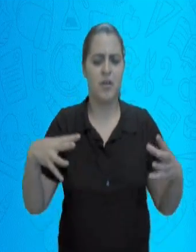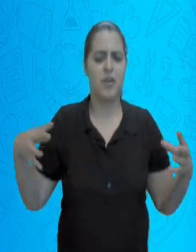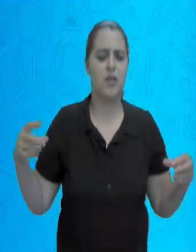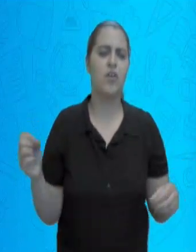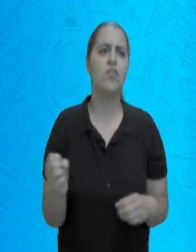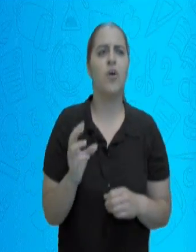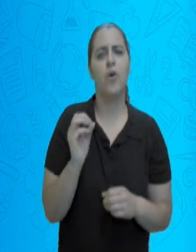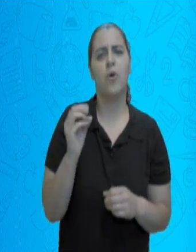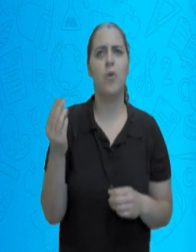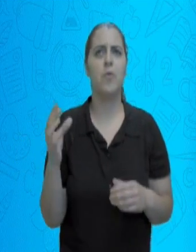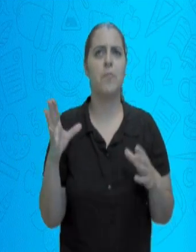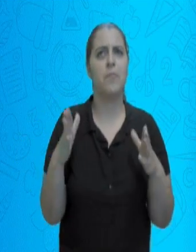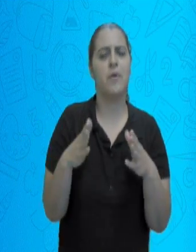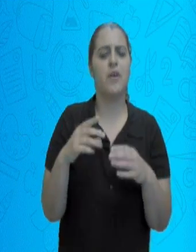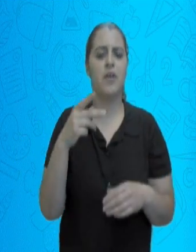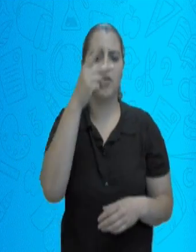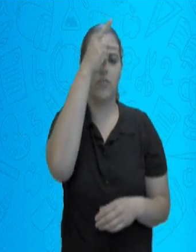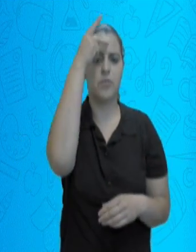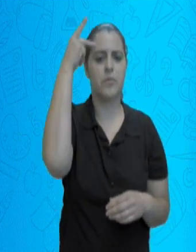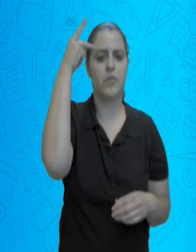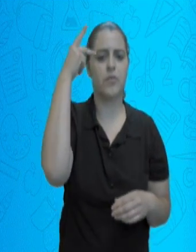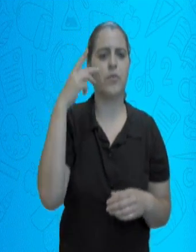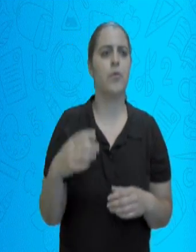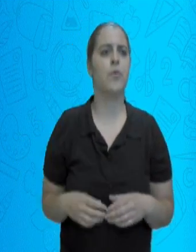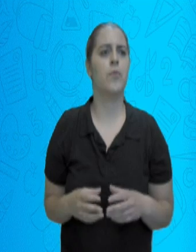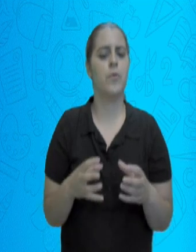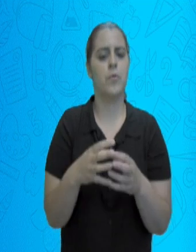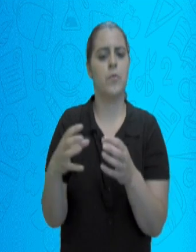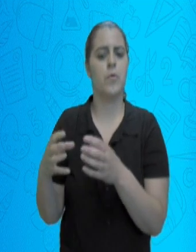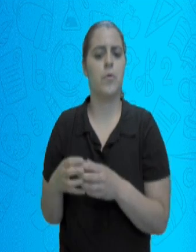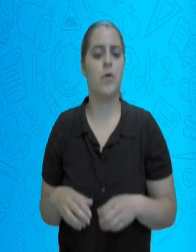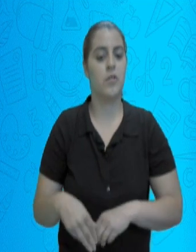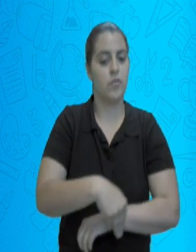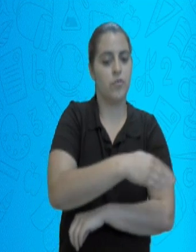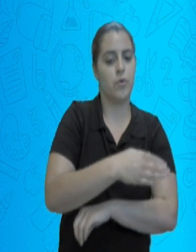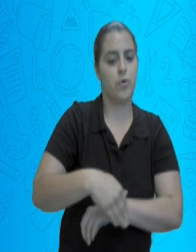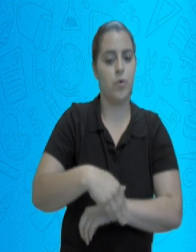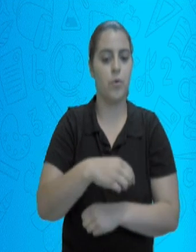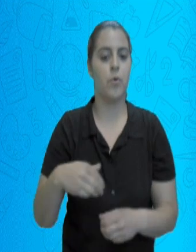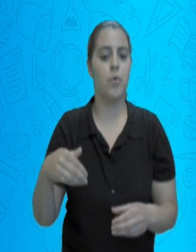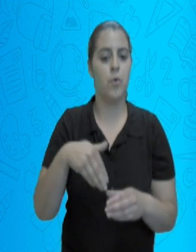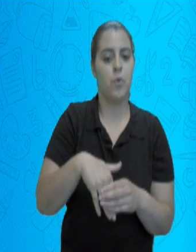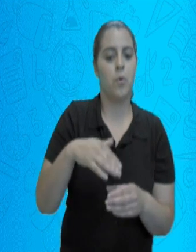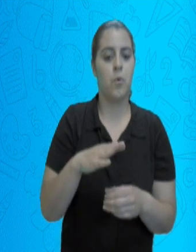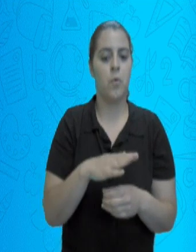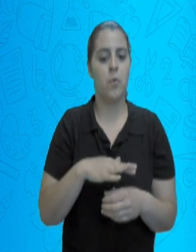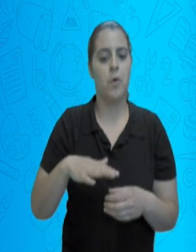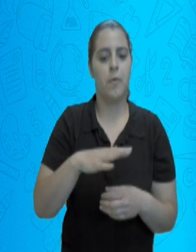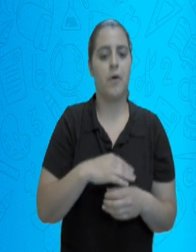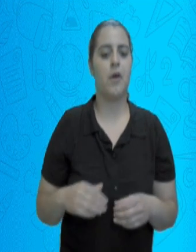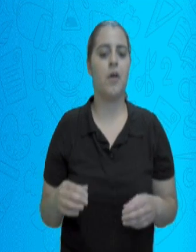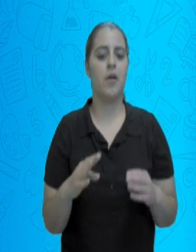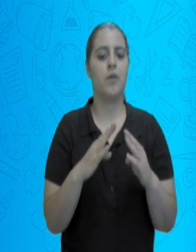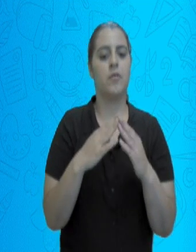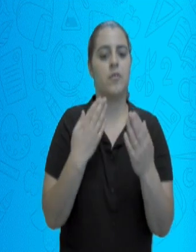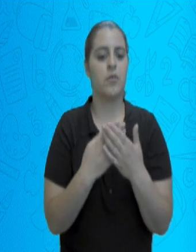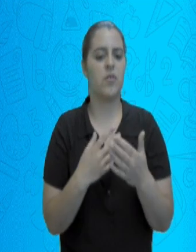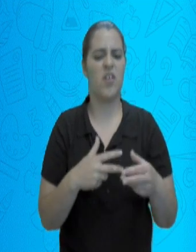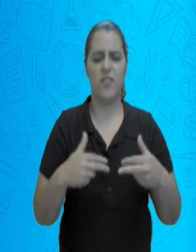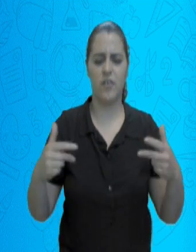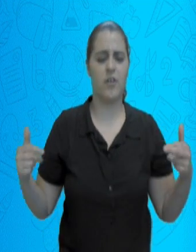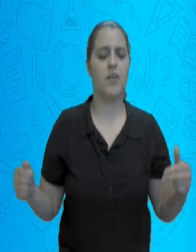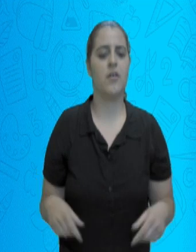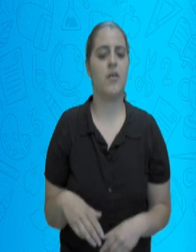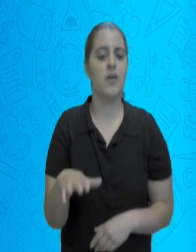ou média concentração de pessoas, além de ruas, bairros, escolas, entre outros. Então